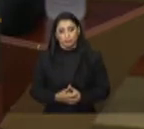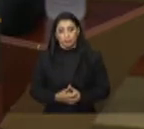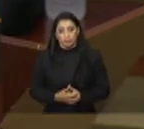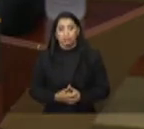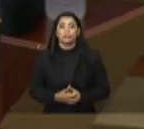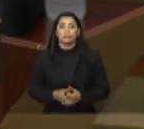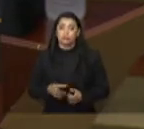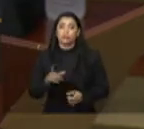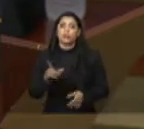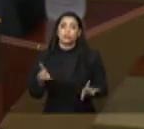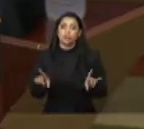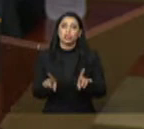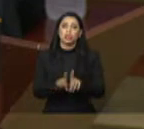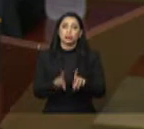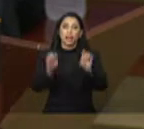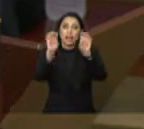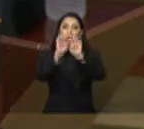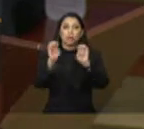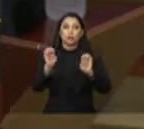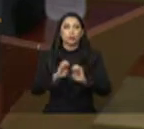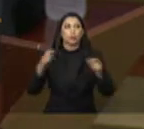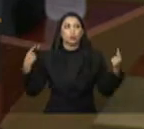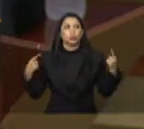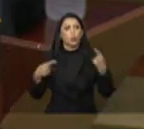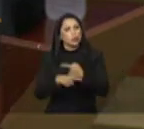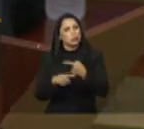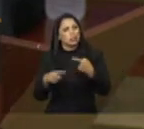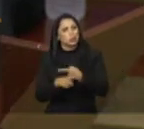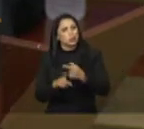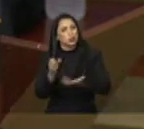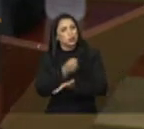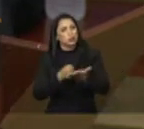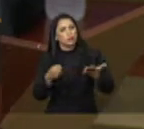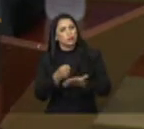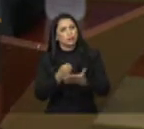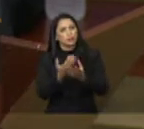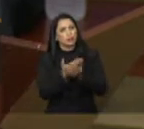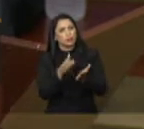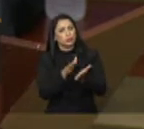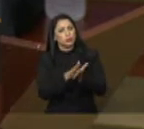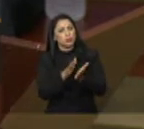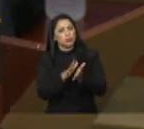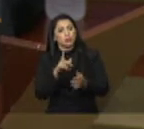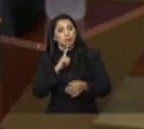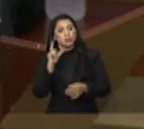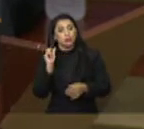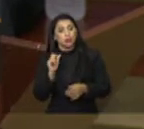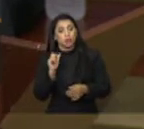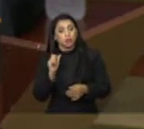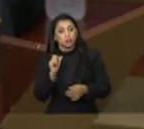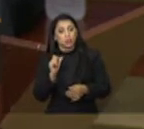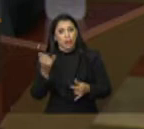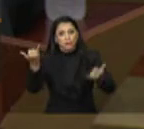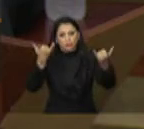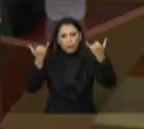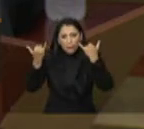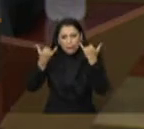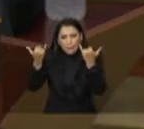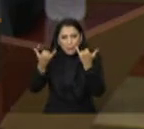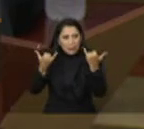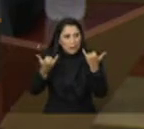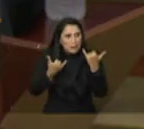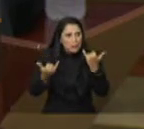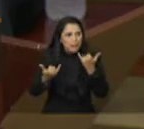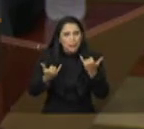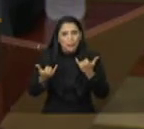ademais a estruturação do contraditório com aprofundamento da instrução processual viabilizará a coleta de informações que permitam